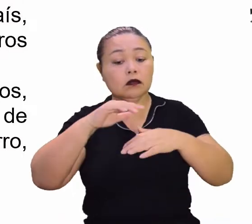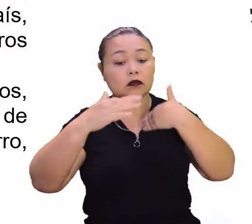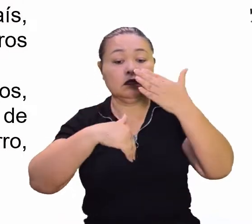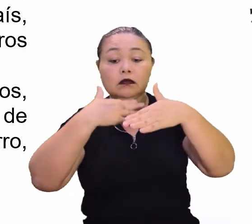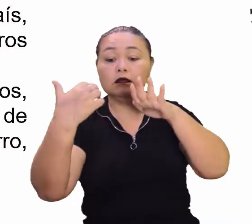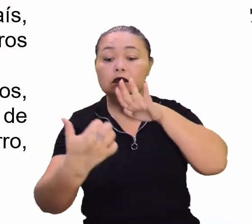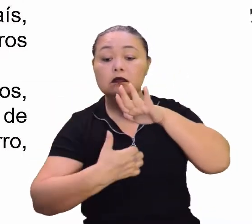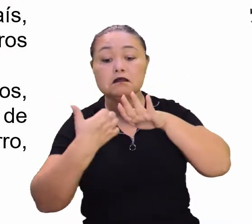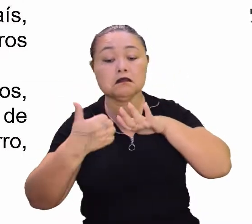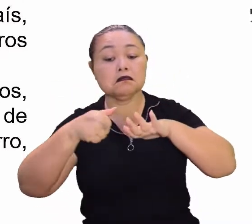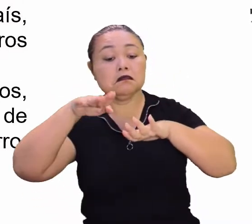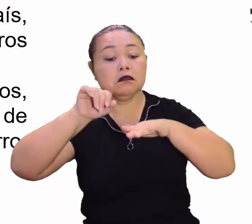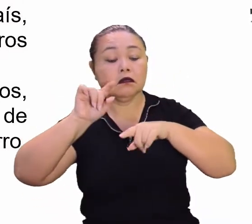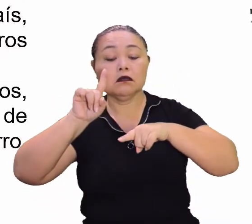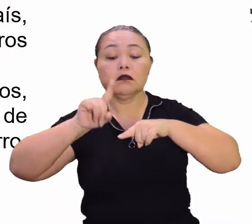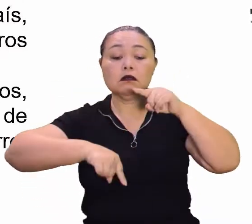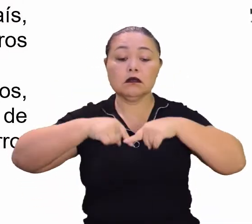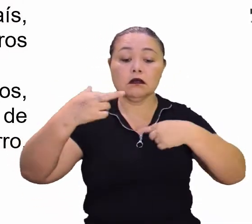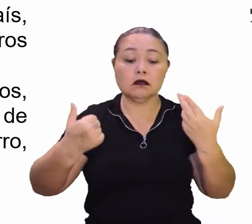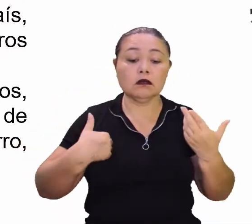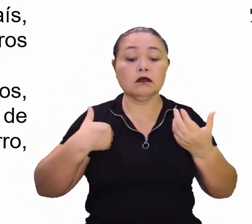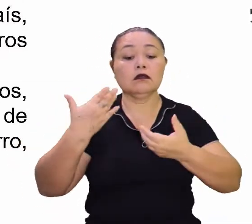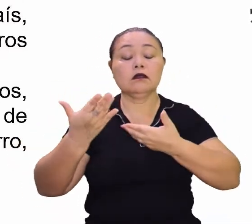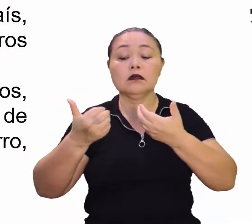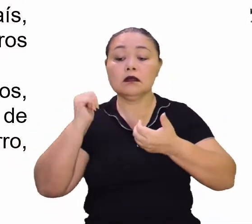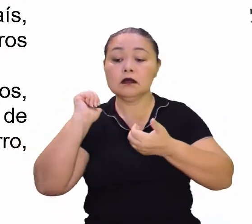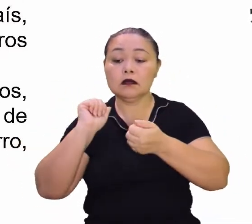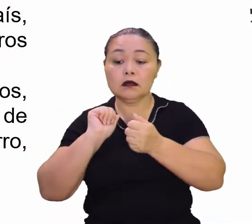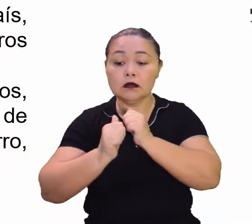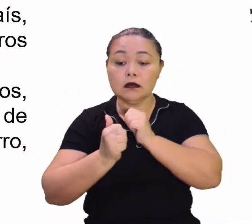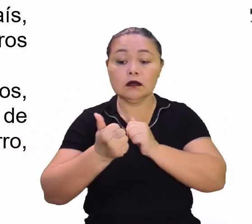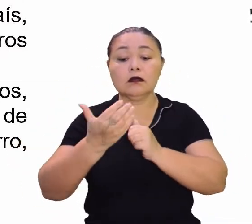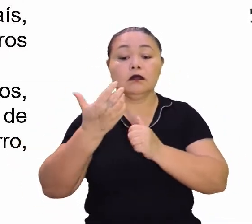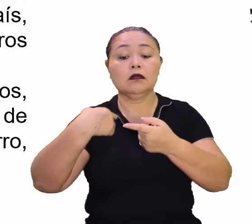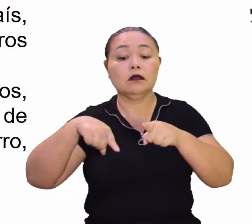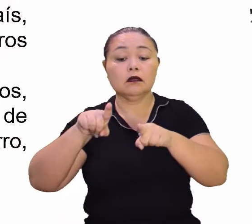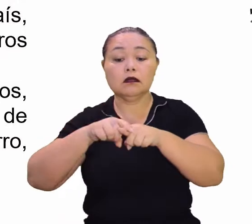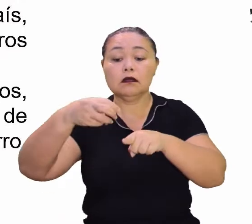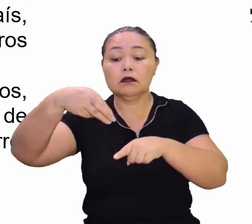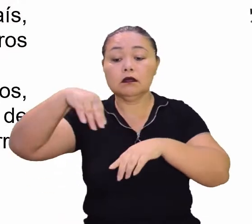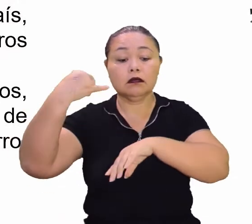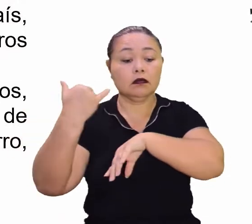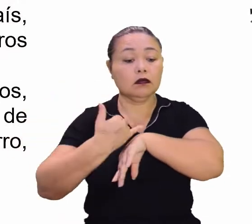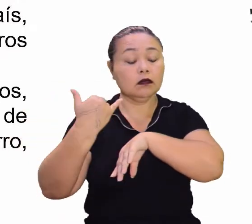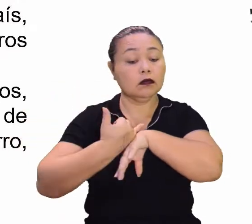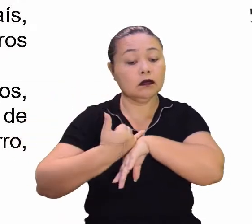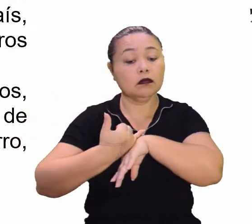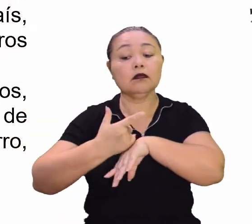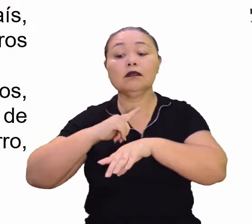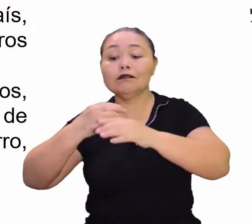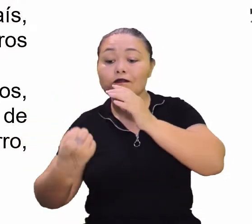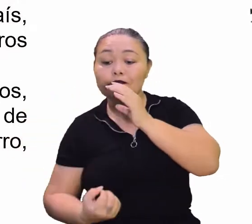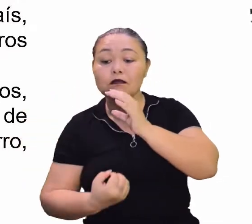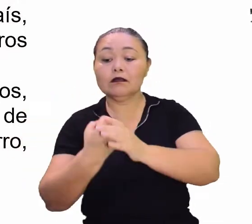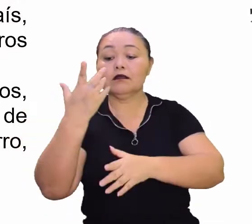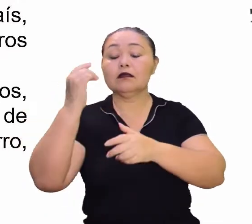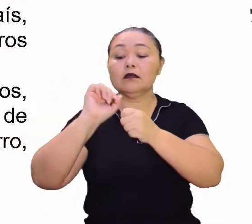desenvolveram-se as indústrias de bens de produção baseadas no carvão e no minério de ferro e nasceu a